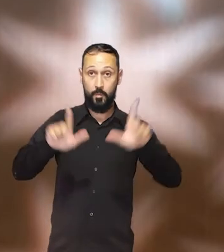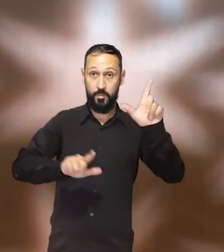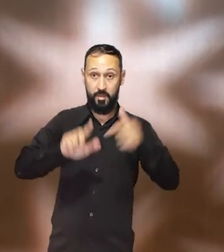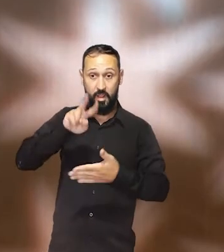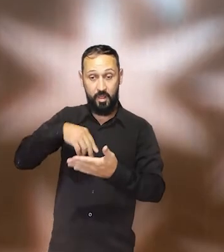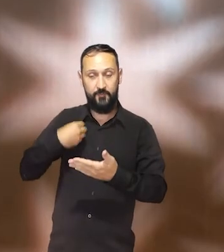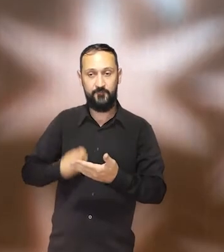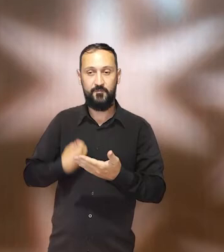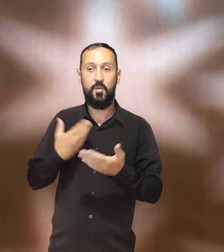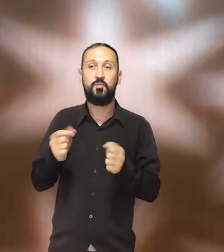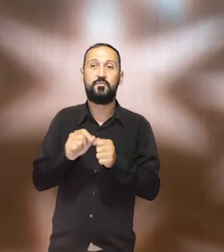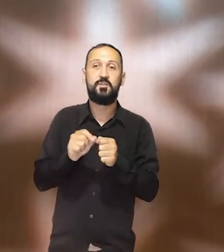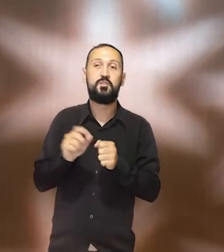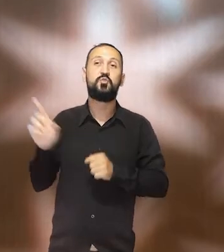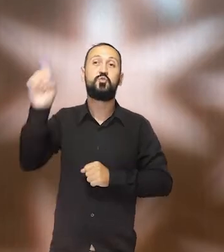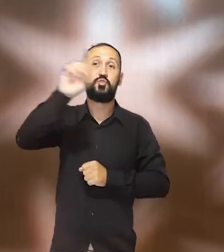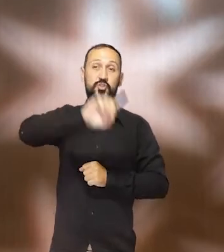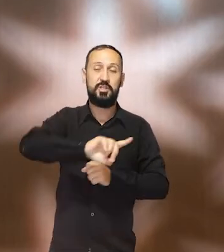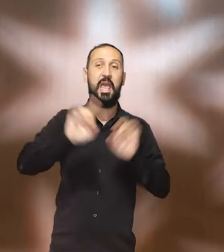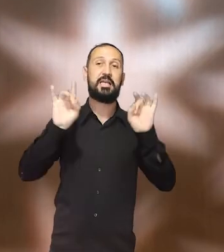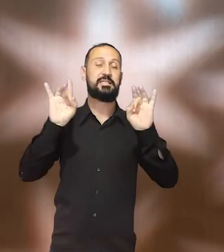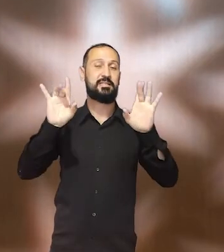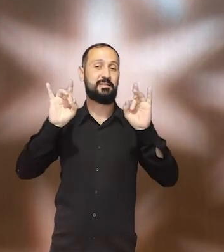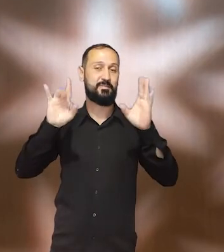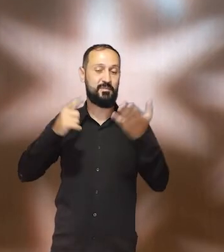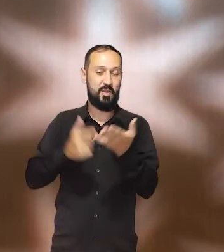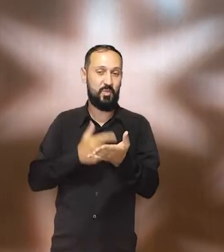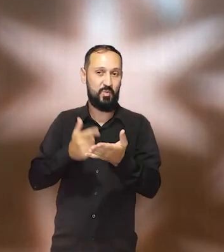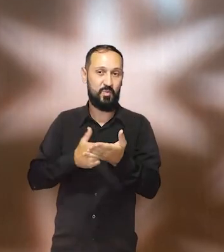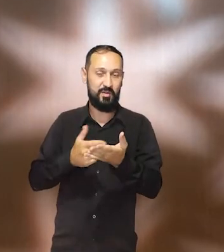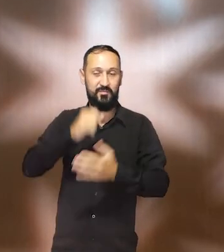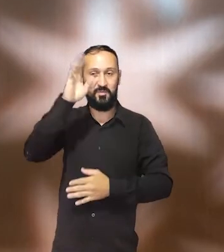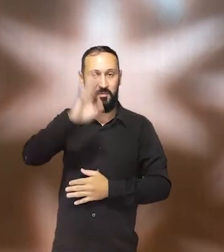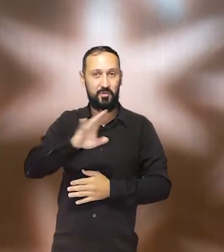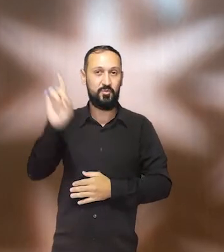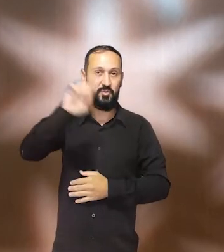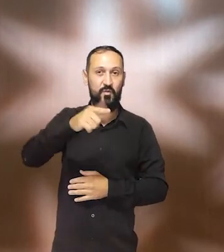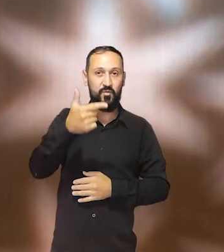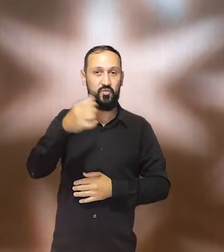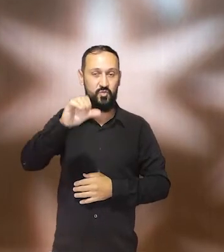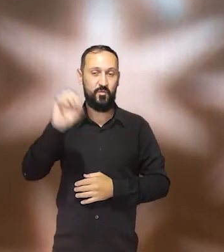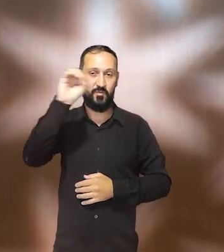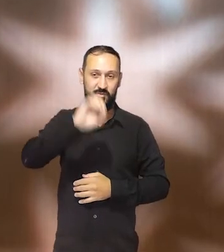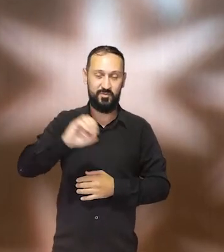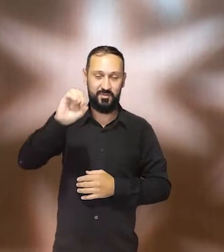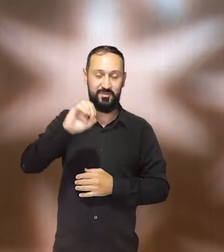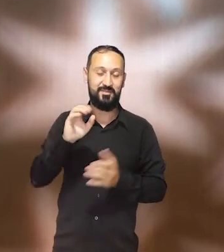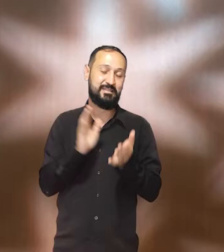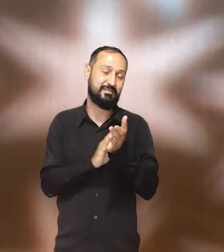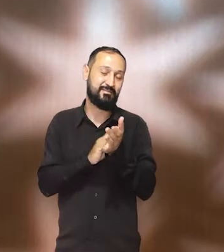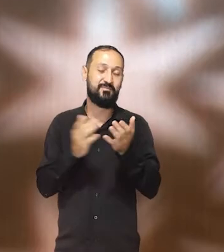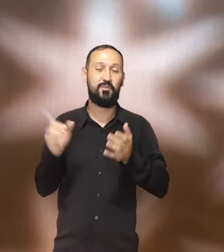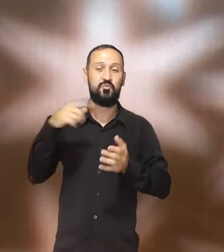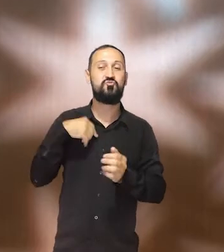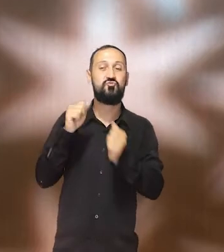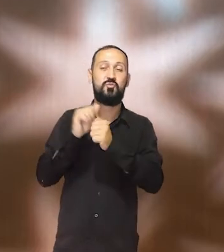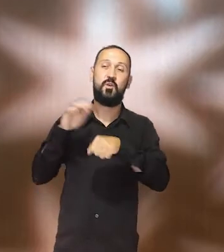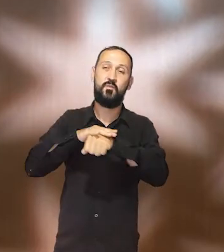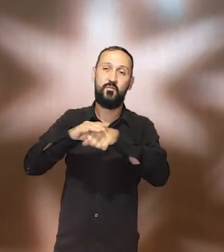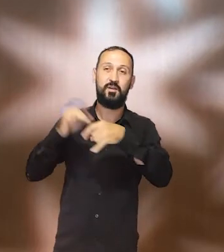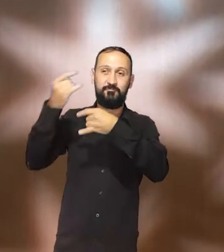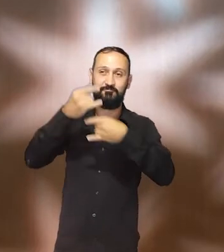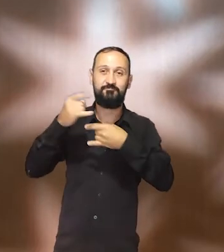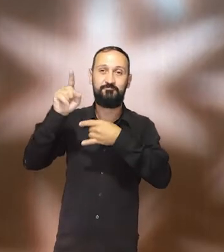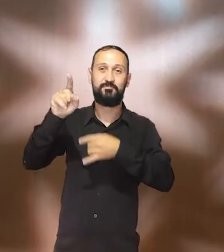O Ler e Viver está de volta, fazendo homenagem ao Dia Nacional do Livro, celebrado em 29 de outubro. Comigo, num bate-papo